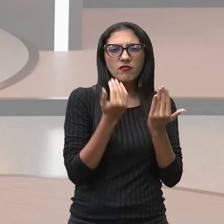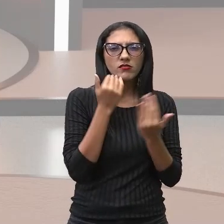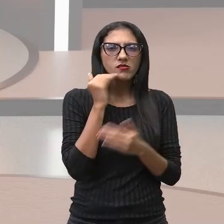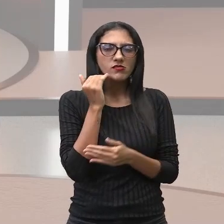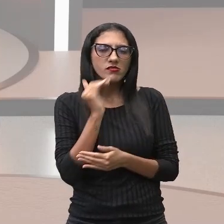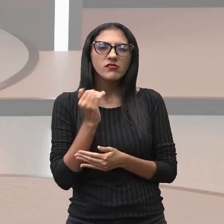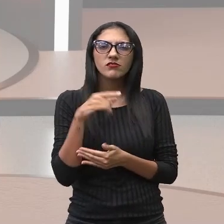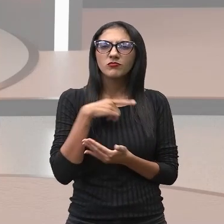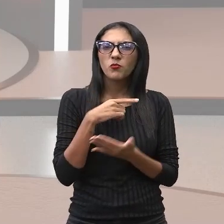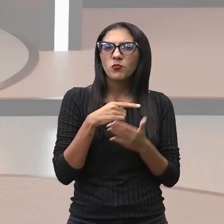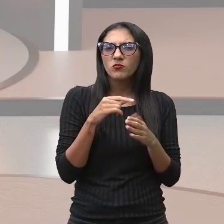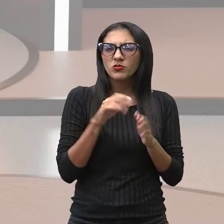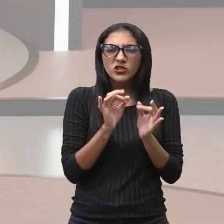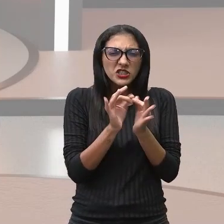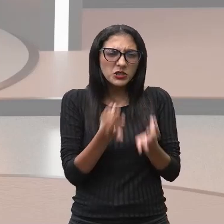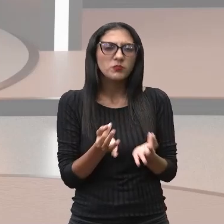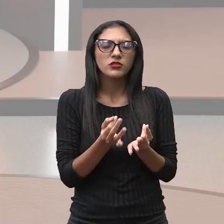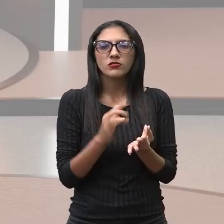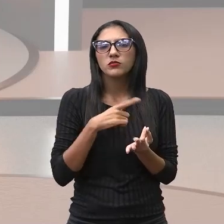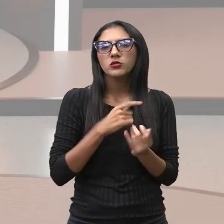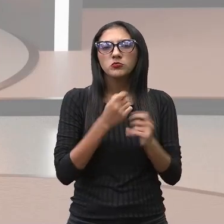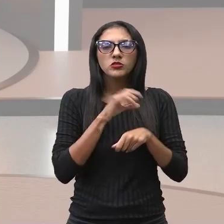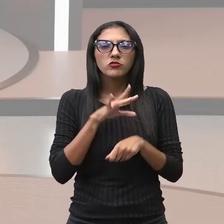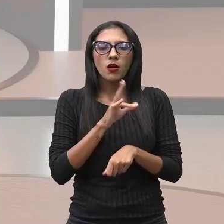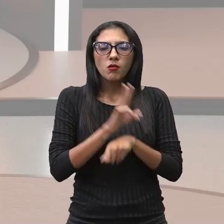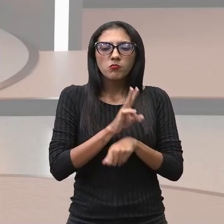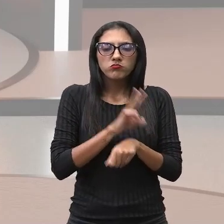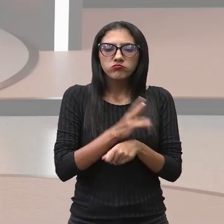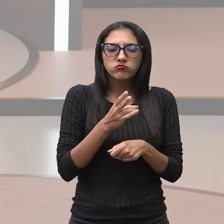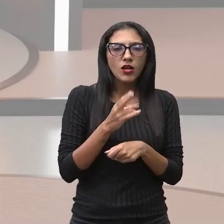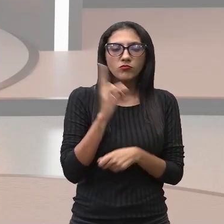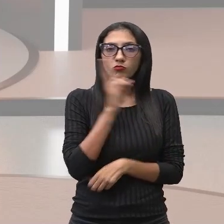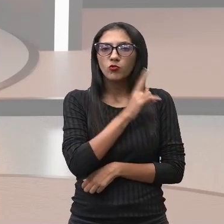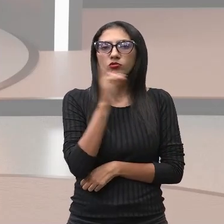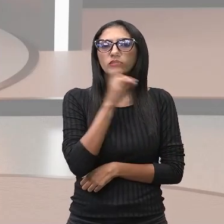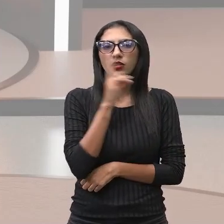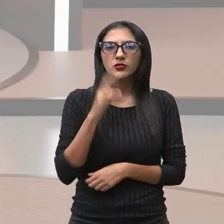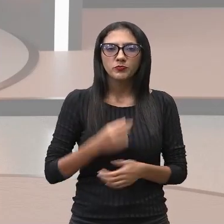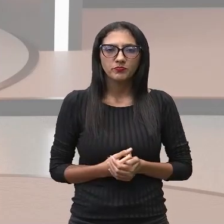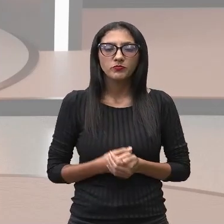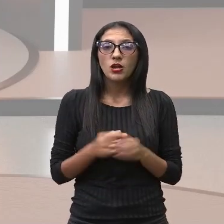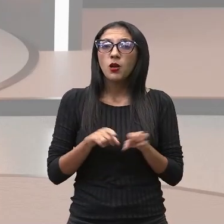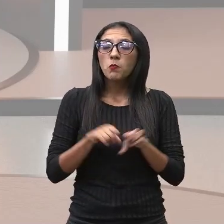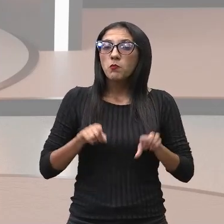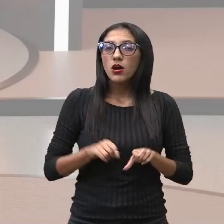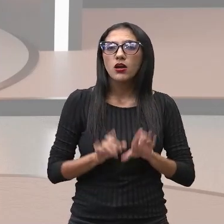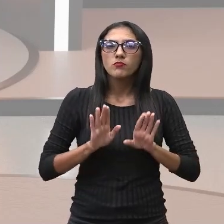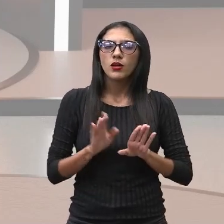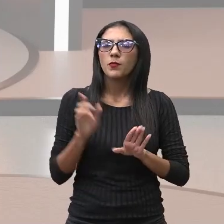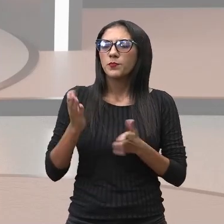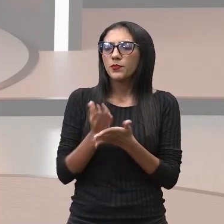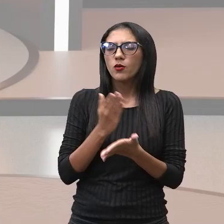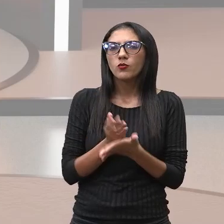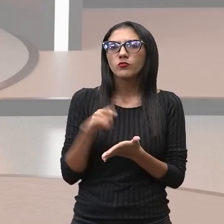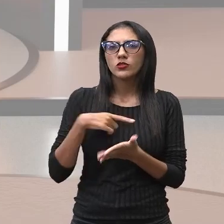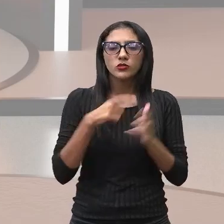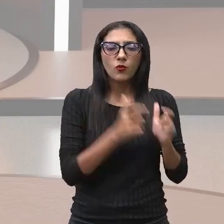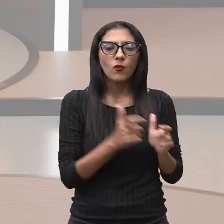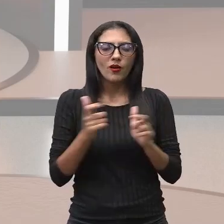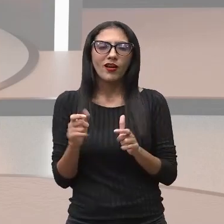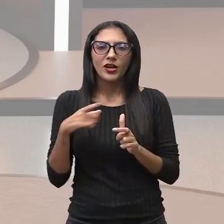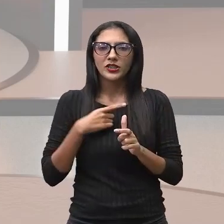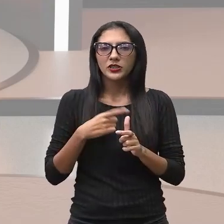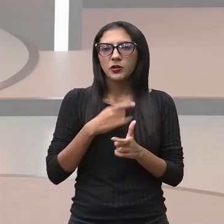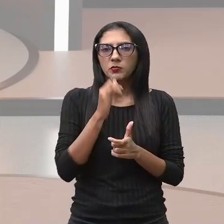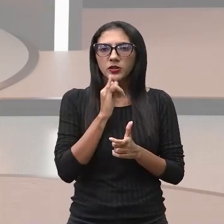estrutura, não é isso? Para receber as pessoas numa situação emergencial, mas alguns desses lugares, alguns deles, vão evoluindo